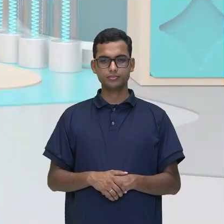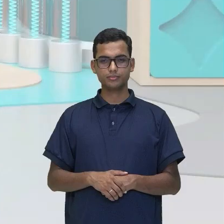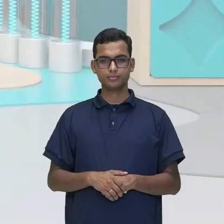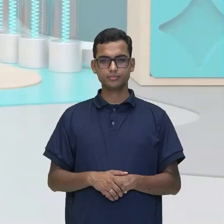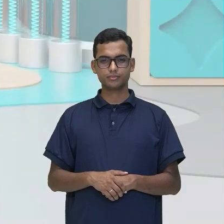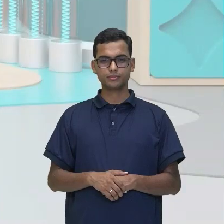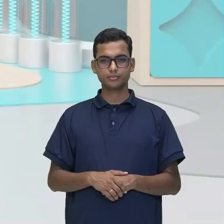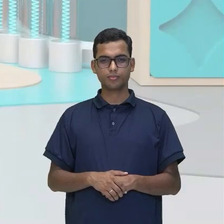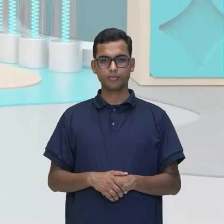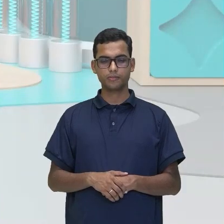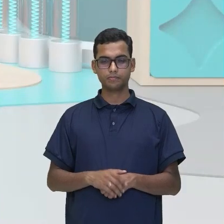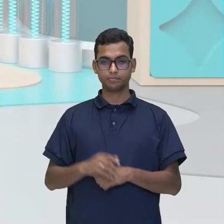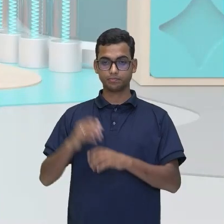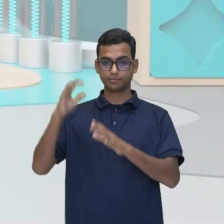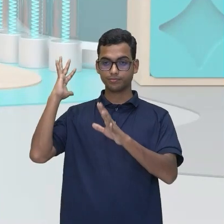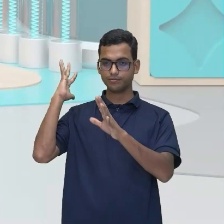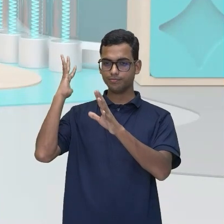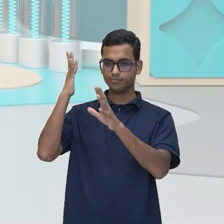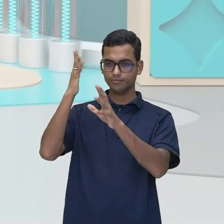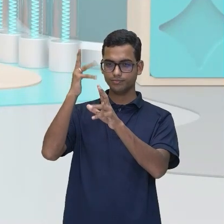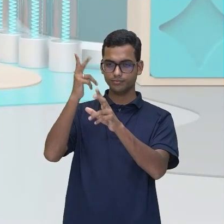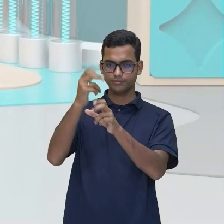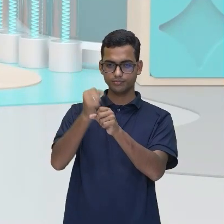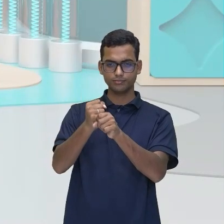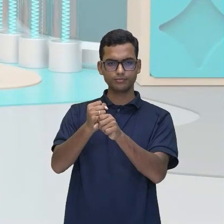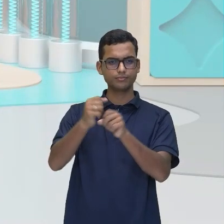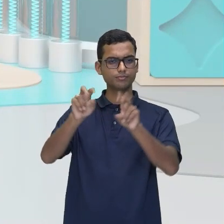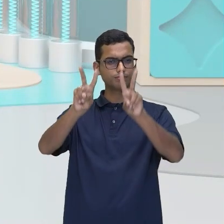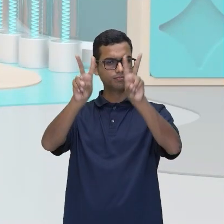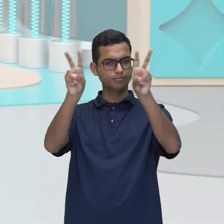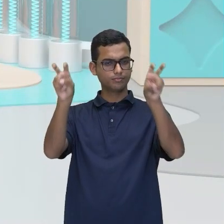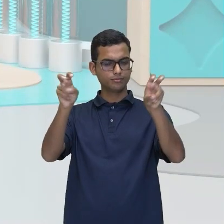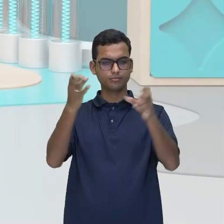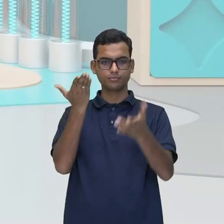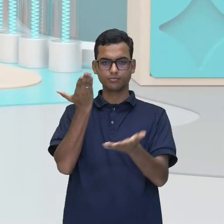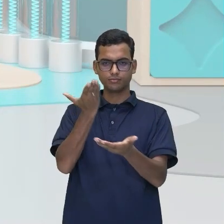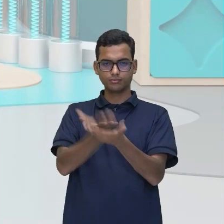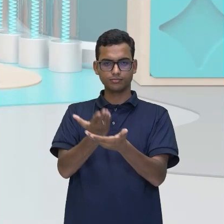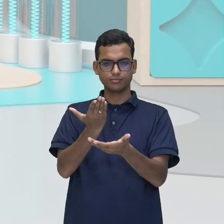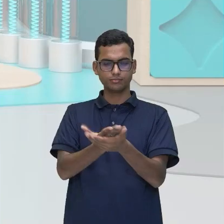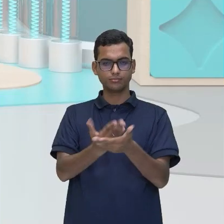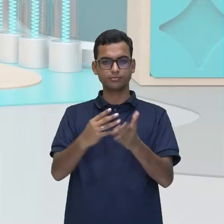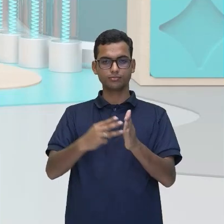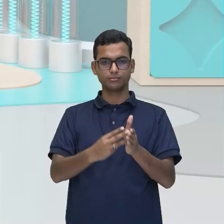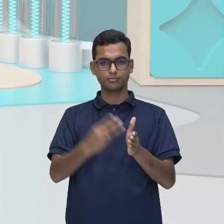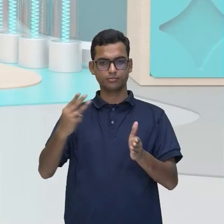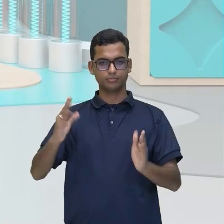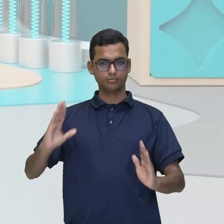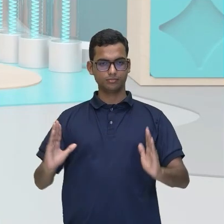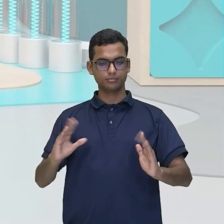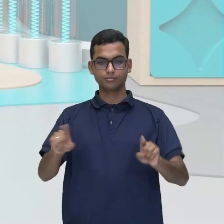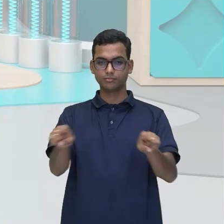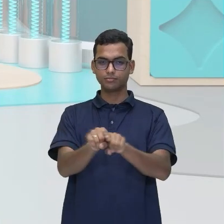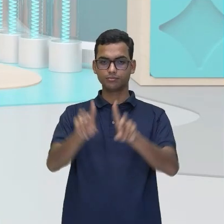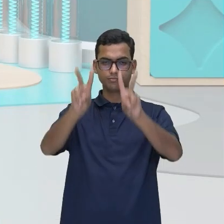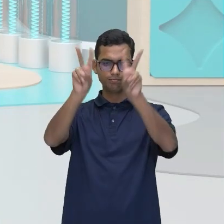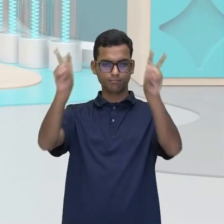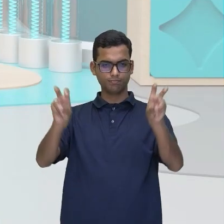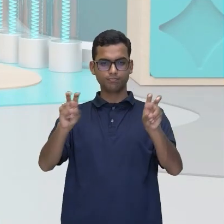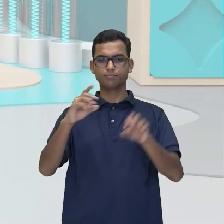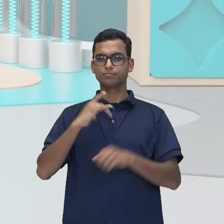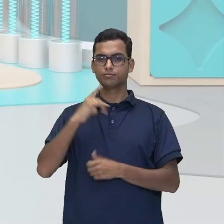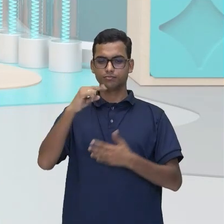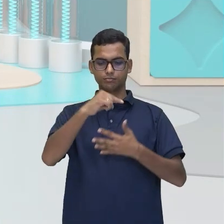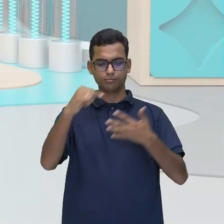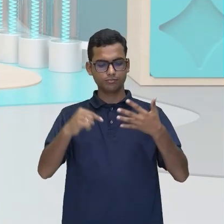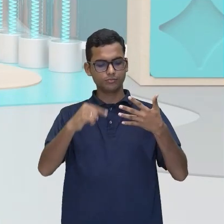Vamos revisar um pouco sobre o que nós vimos na unidade 3. Eu separei para vocês aqui os assuntos mais